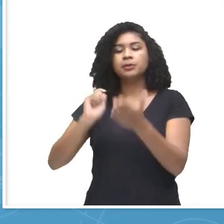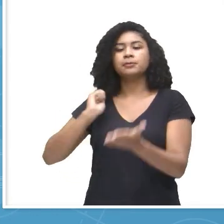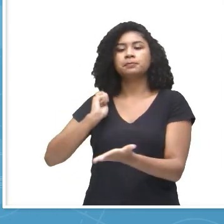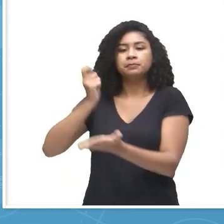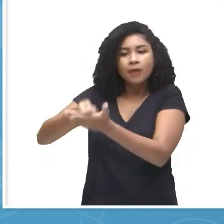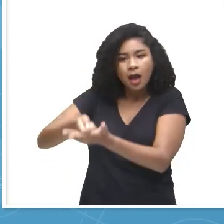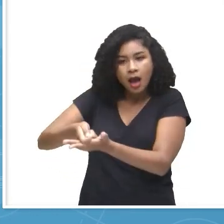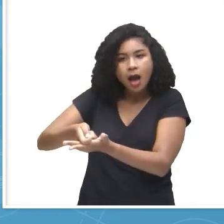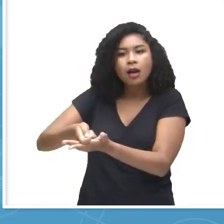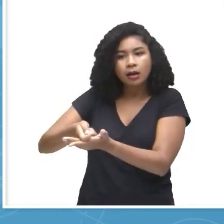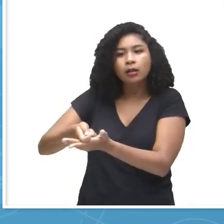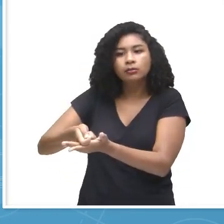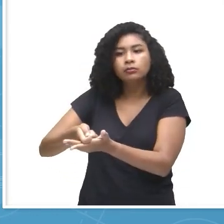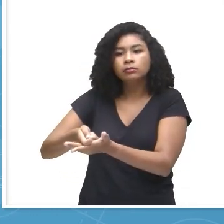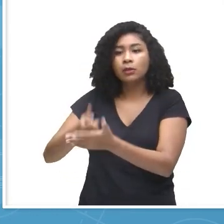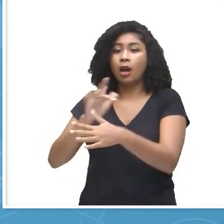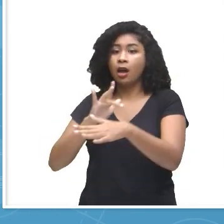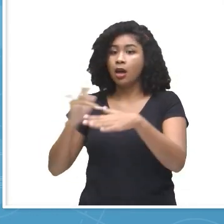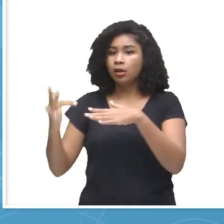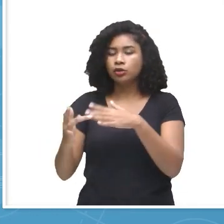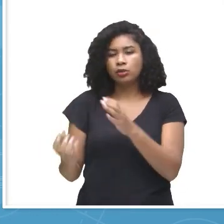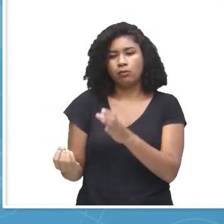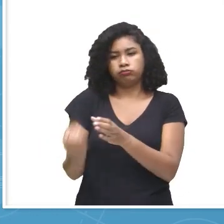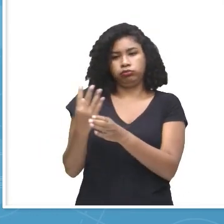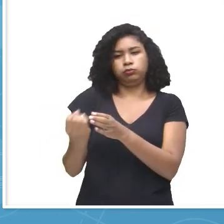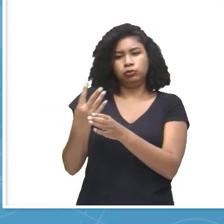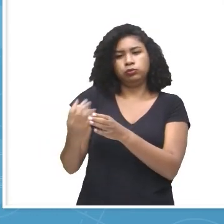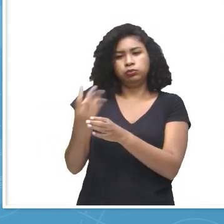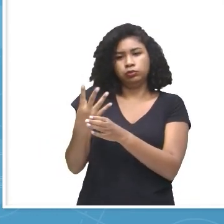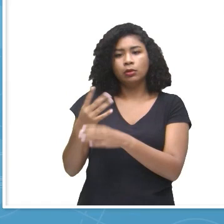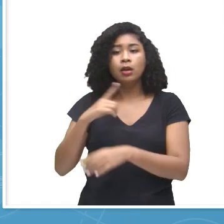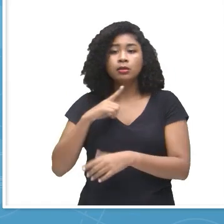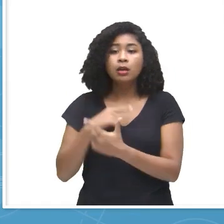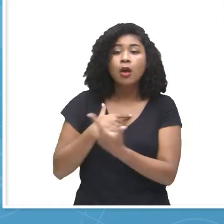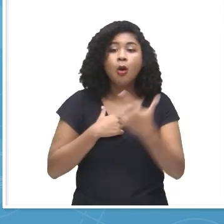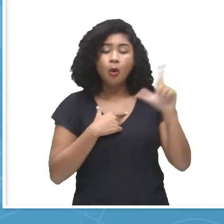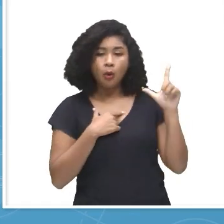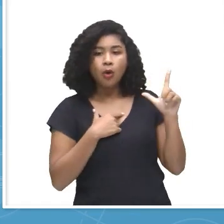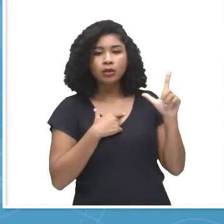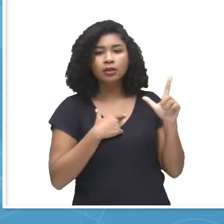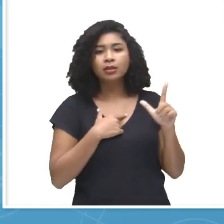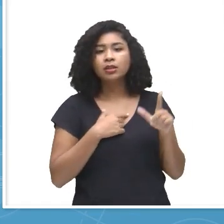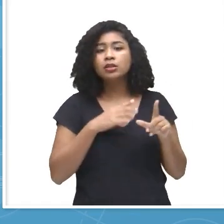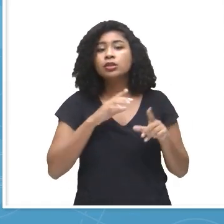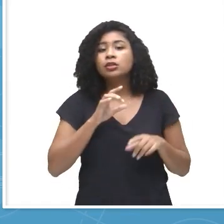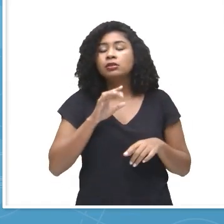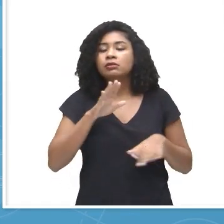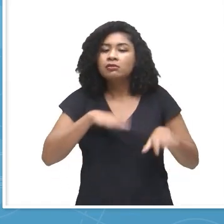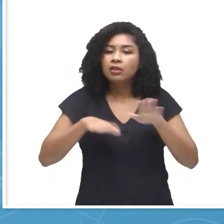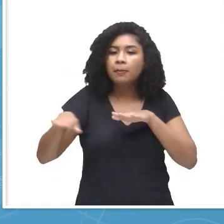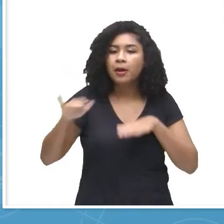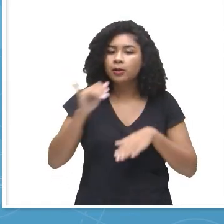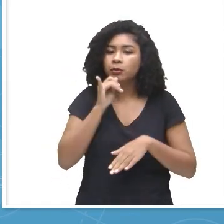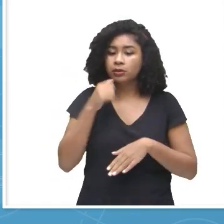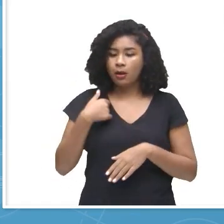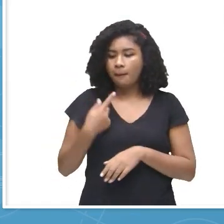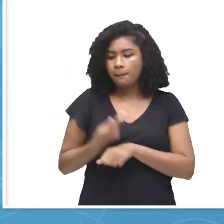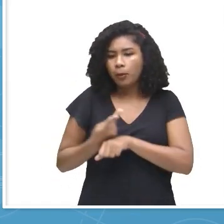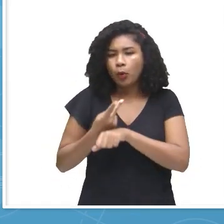para as redes sociais para elas estarem o tempo todo aparecendo. E existem aquelas que aparecem de acordo com as nossas